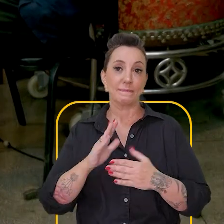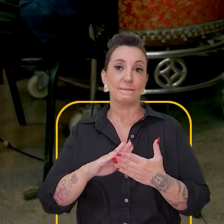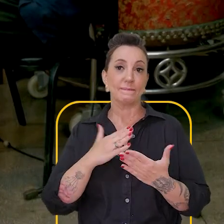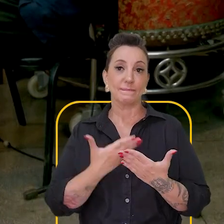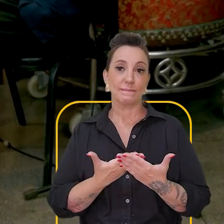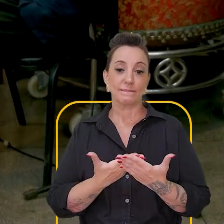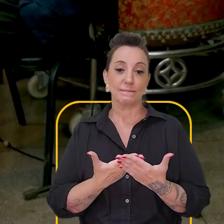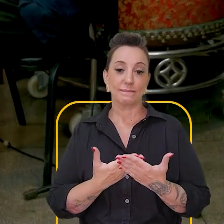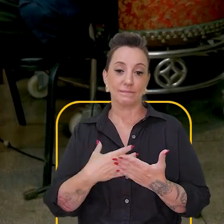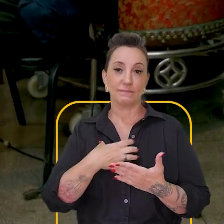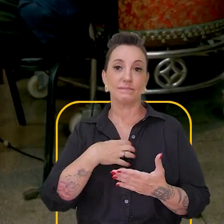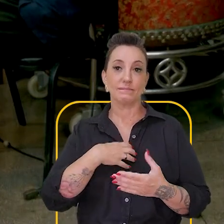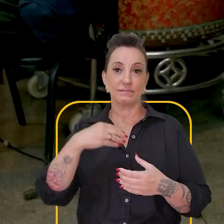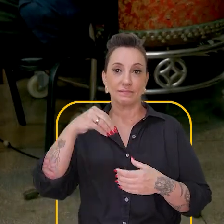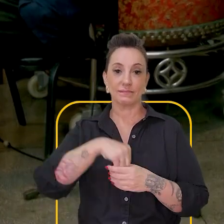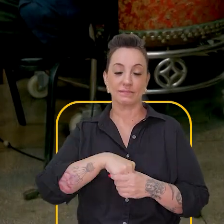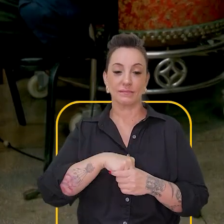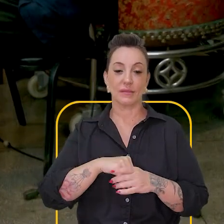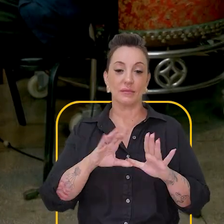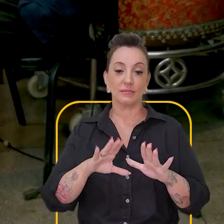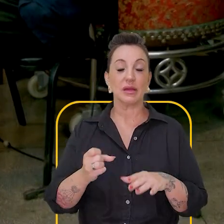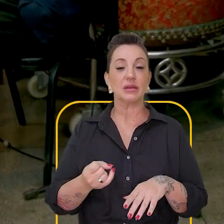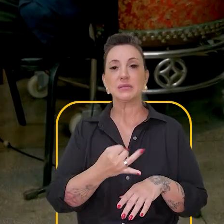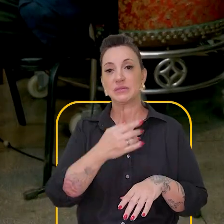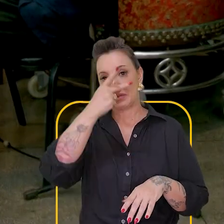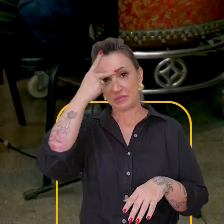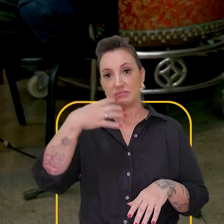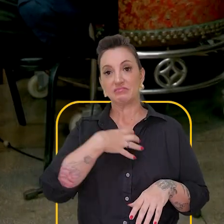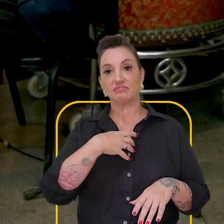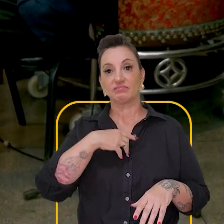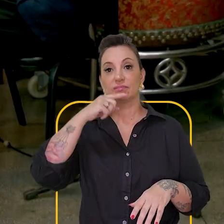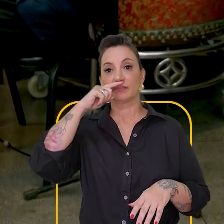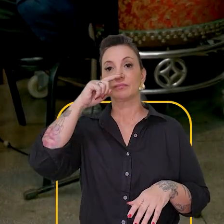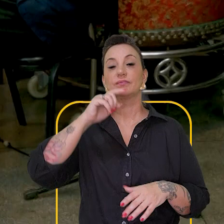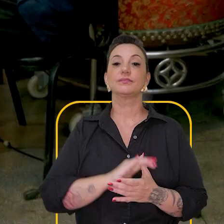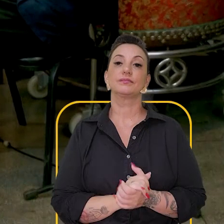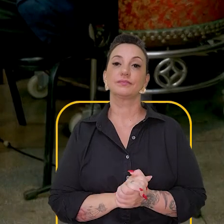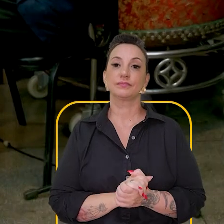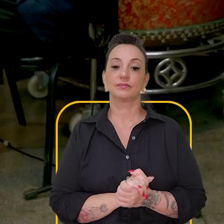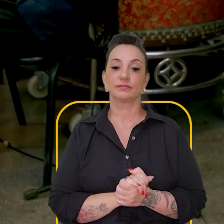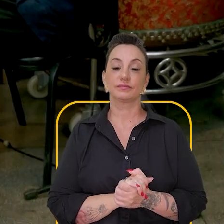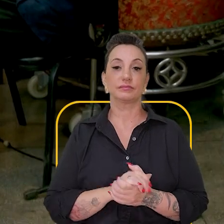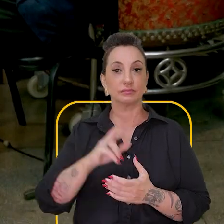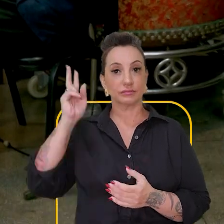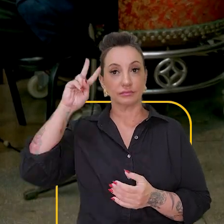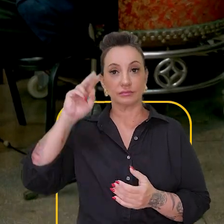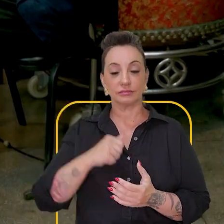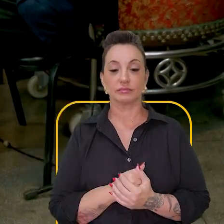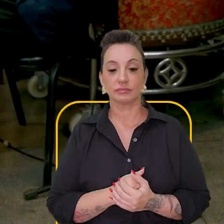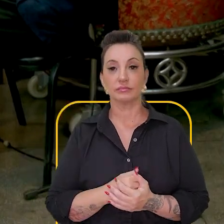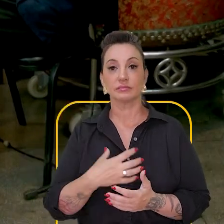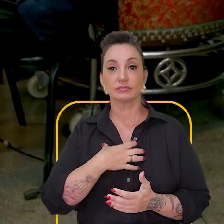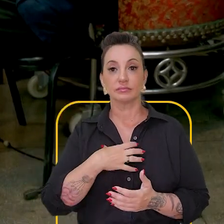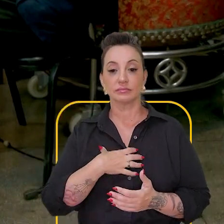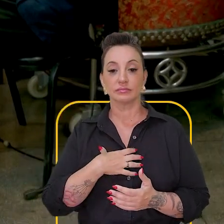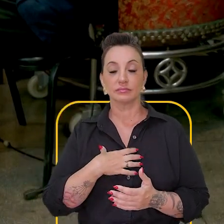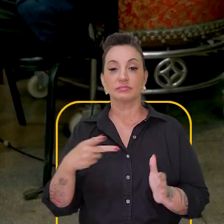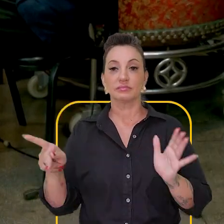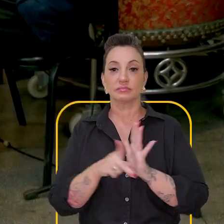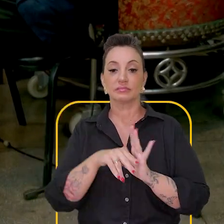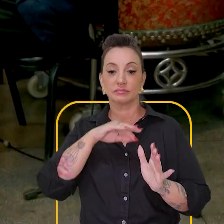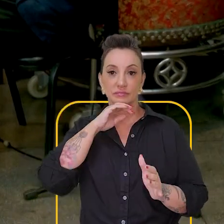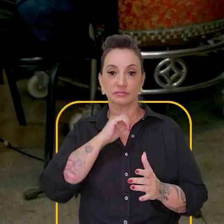história tem isso aí mal do ser humano a minha linha de wi1 é melhor que a sua o meu louvo a Deus é melhor que o seu Isso é cretinice do ser